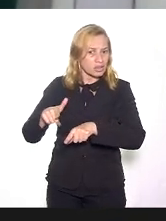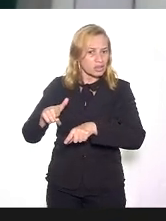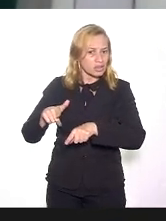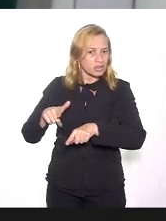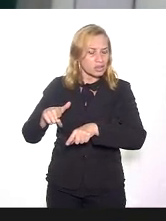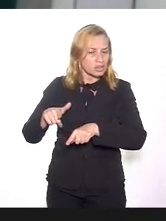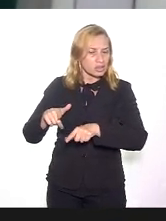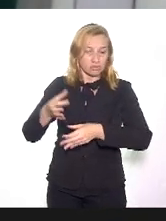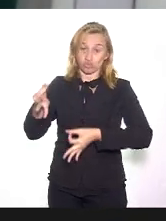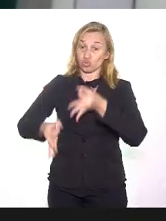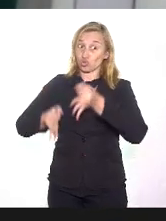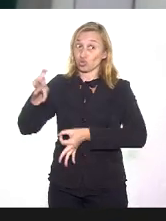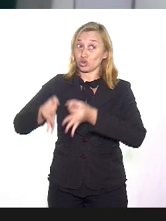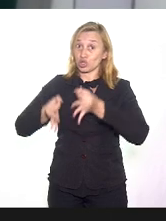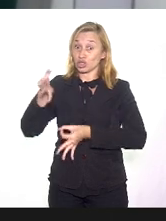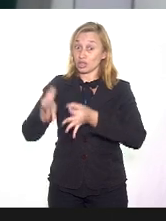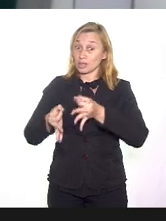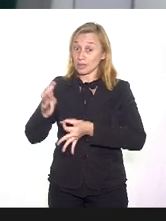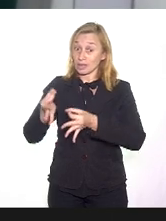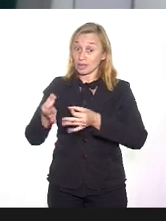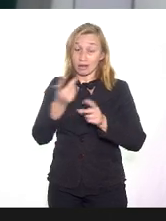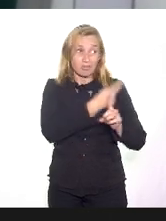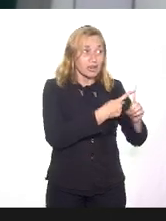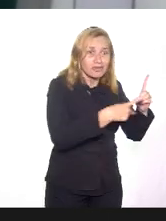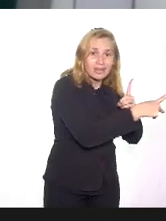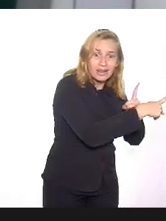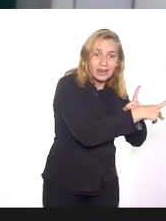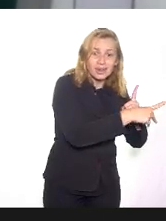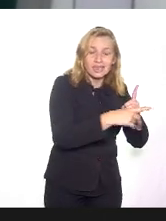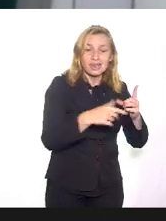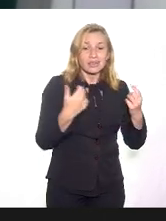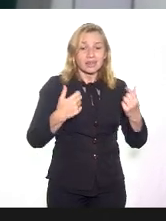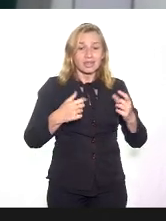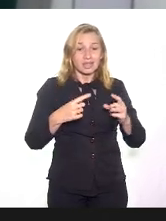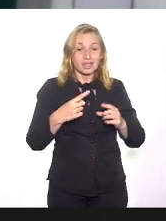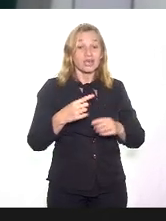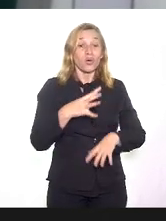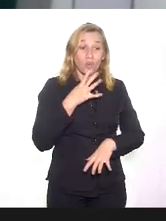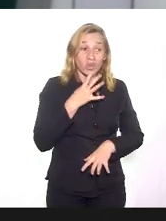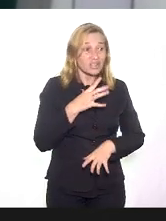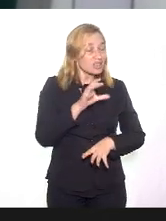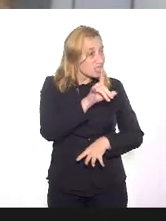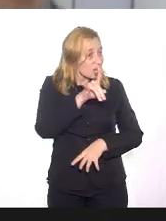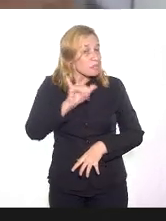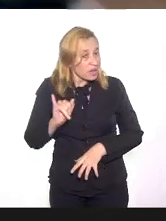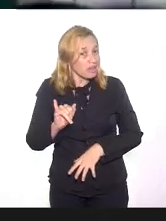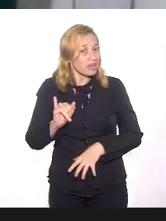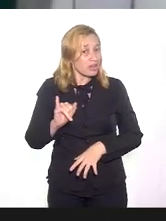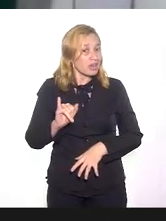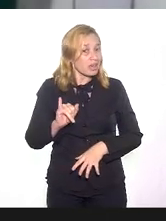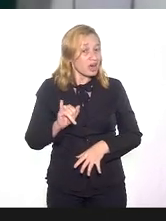direção jurídica da autarquia previdenciária, que teria recomendado, e reconheceu isso na CPI, teria aconselhado